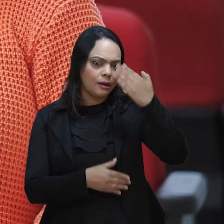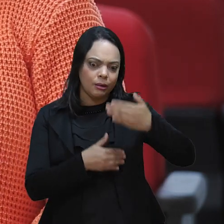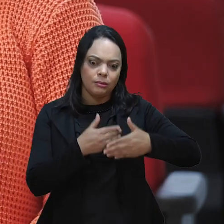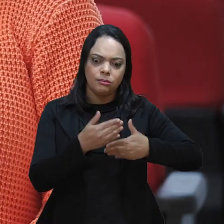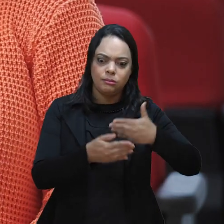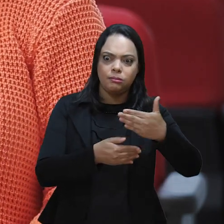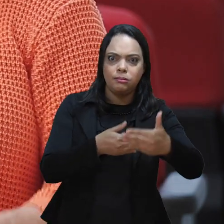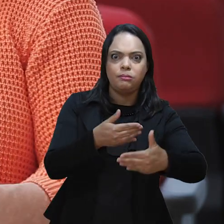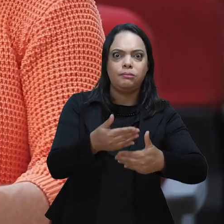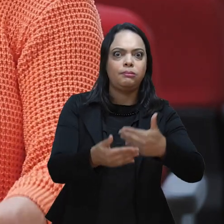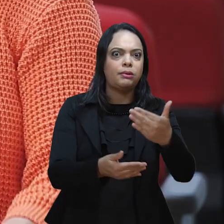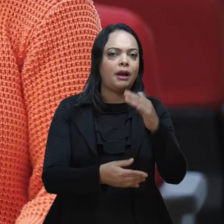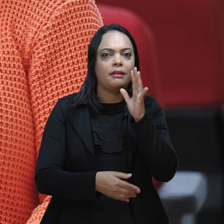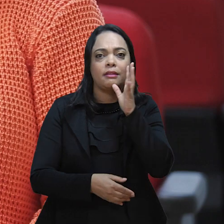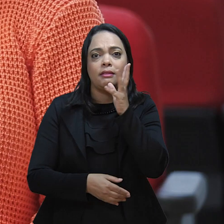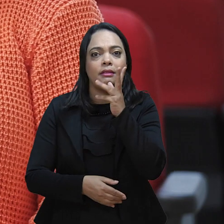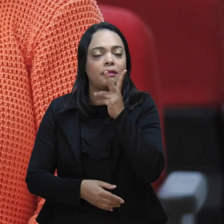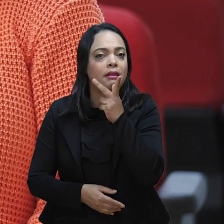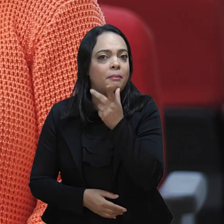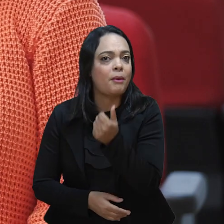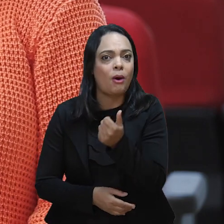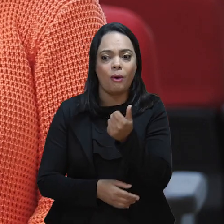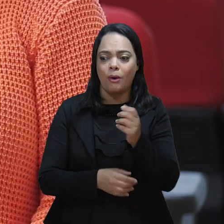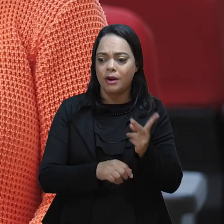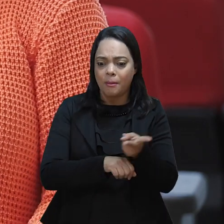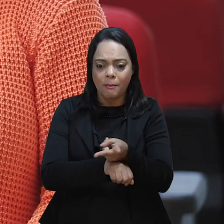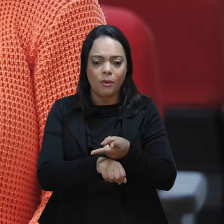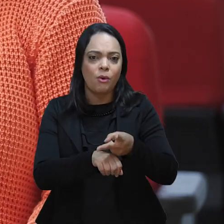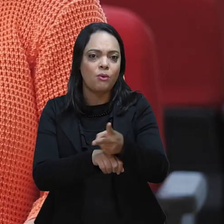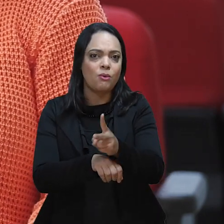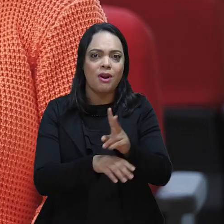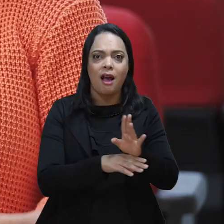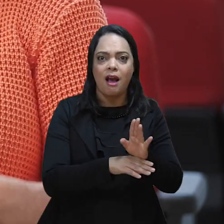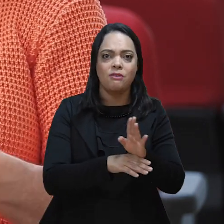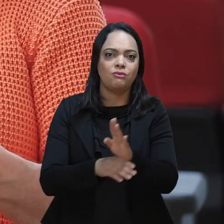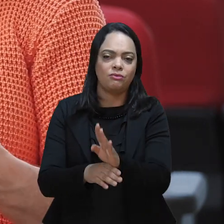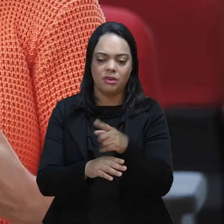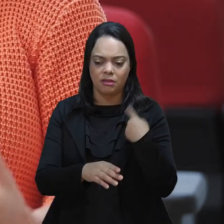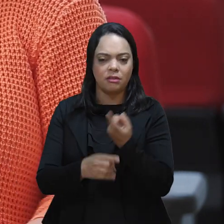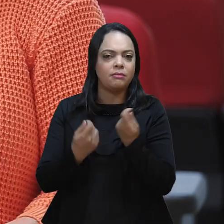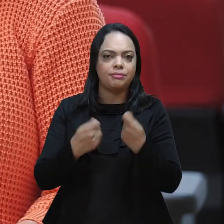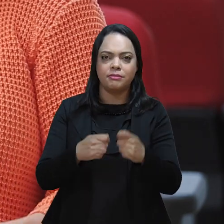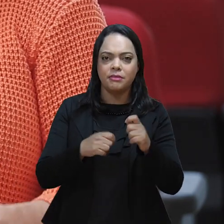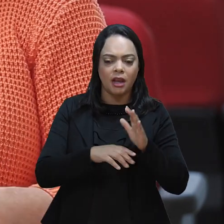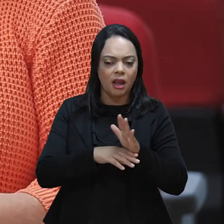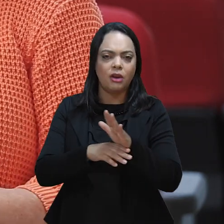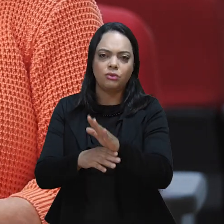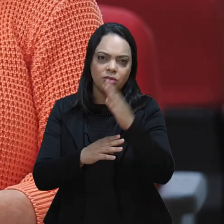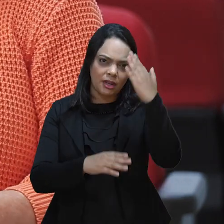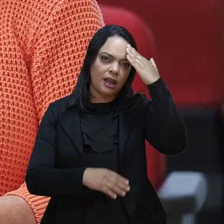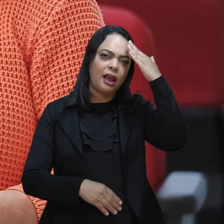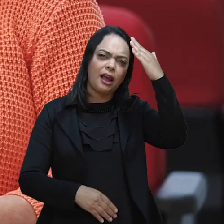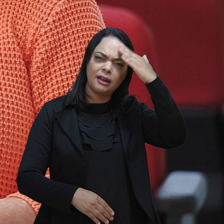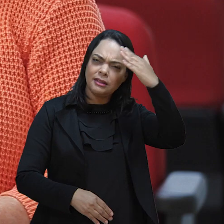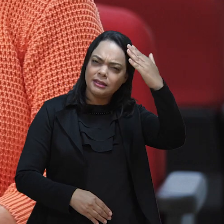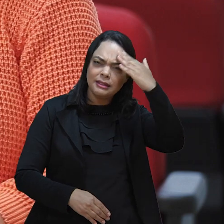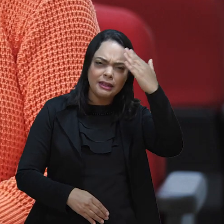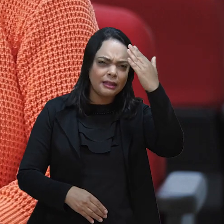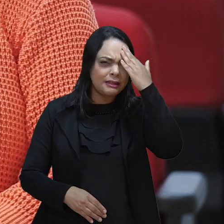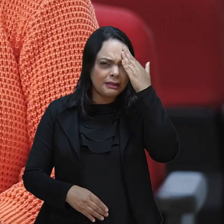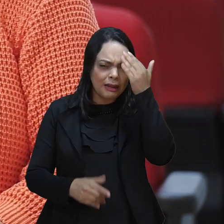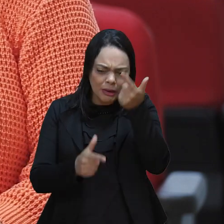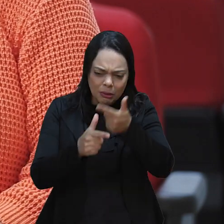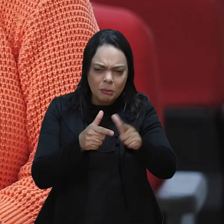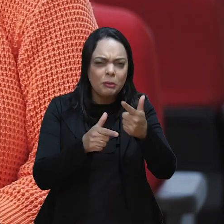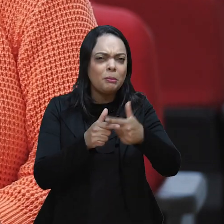para que o processo ande ou para que procure ajuda, e a gente precisa ajudar a compreender isso e a entender a intensidade